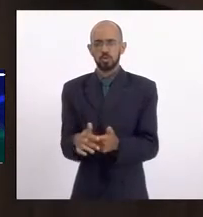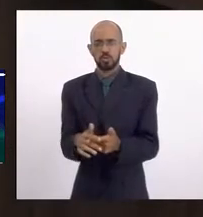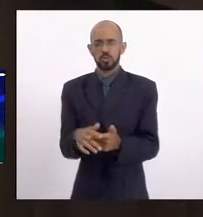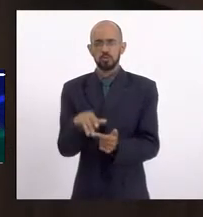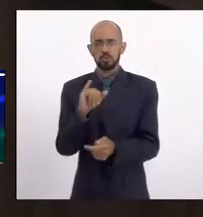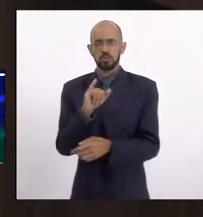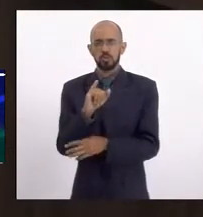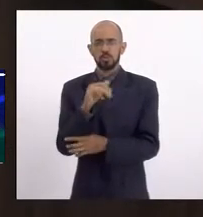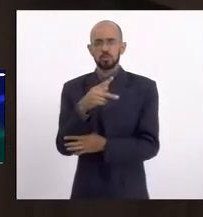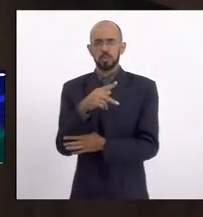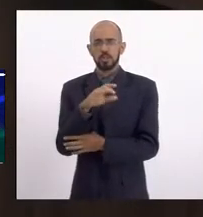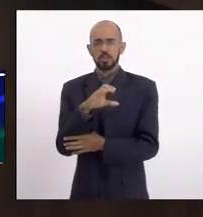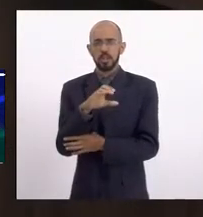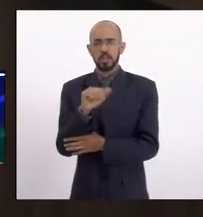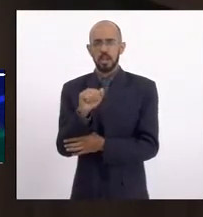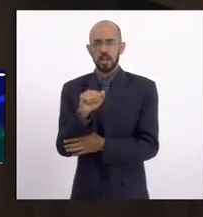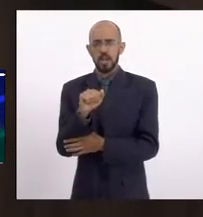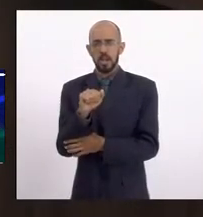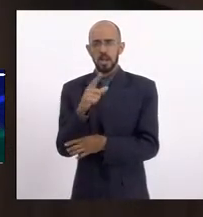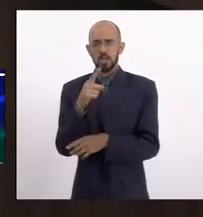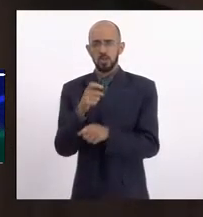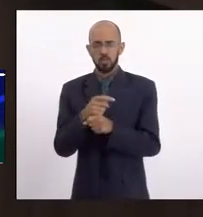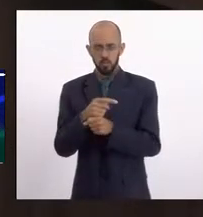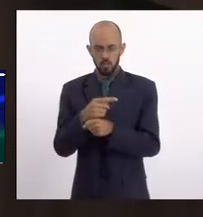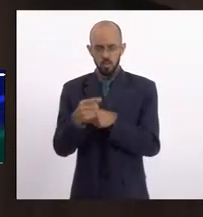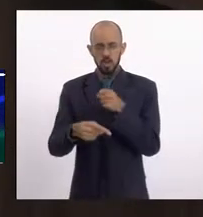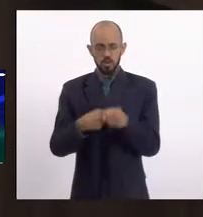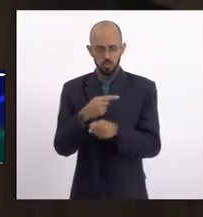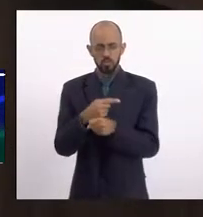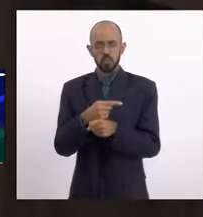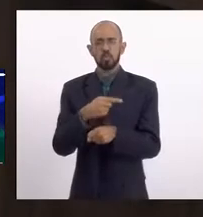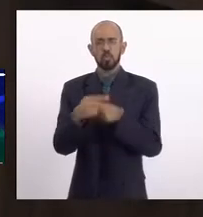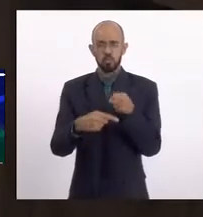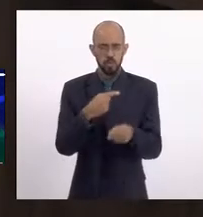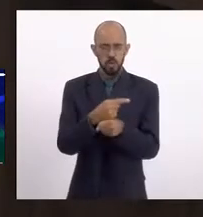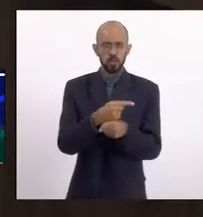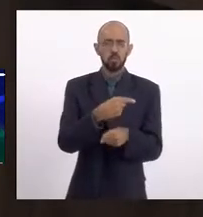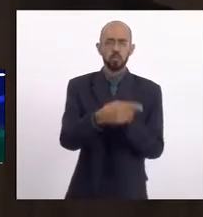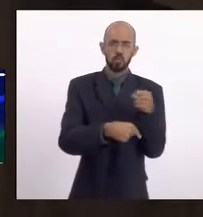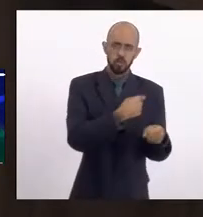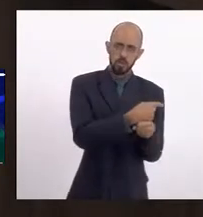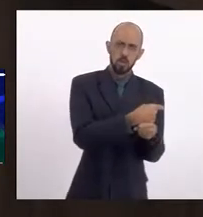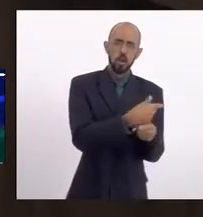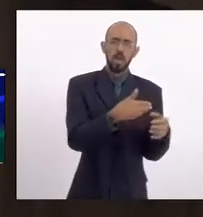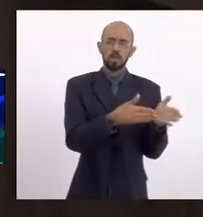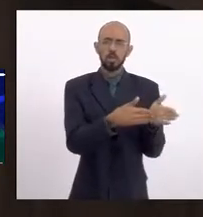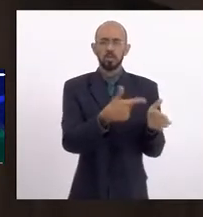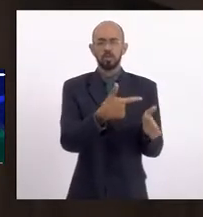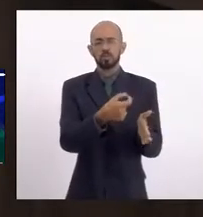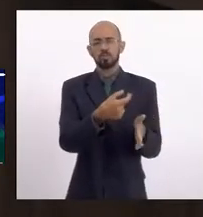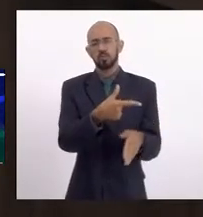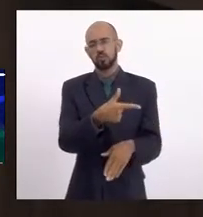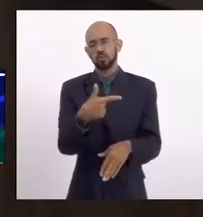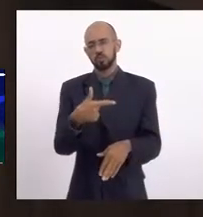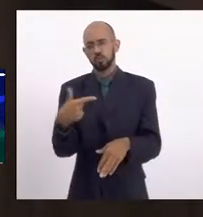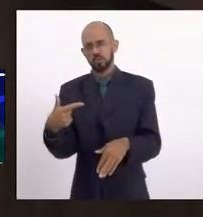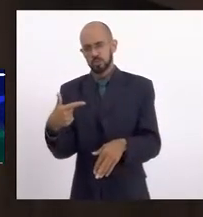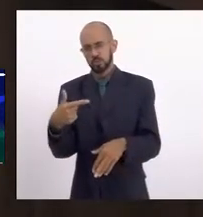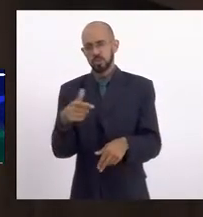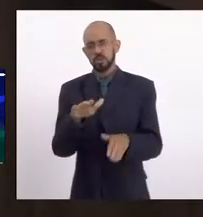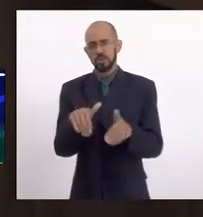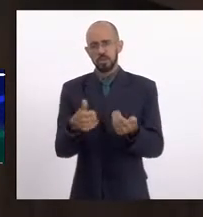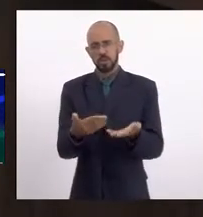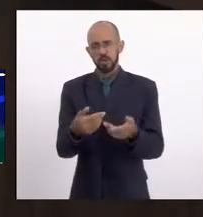pelo IPCA ano até 2022 então isso foi